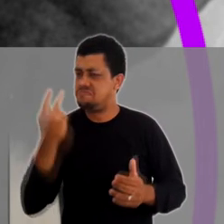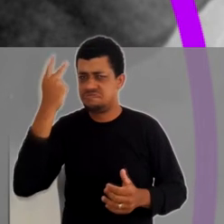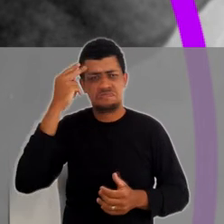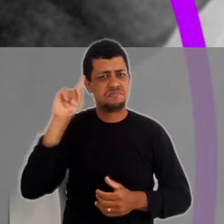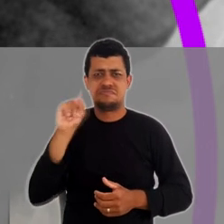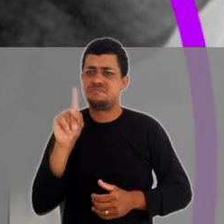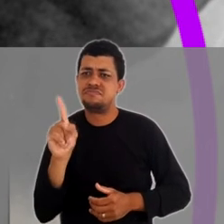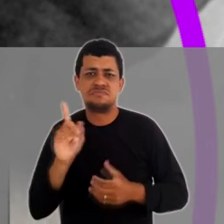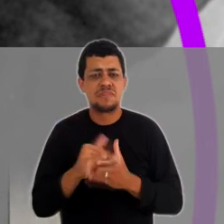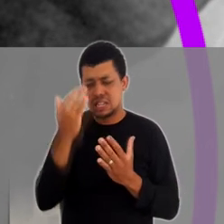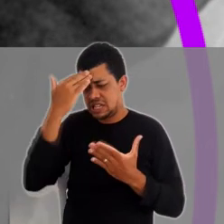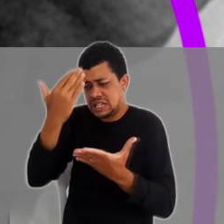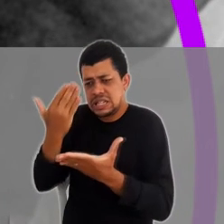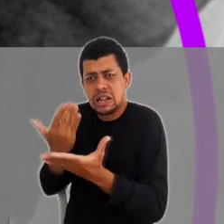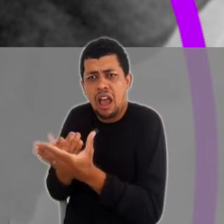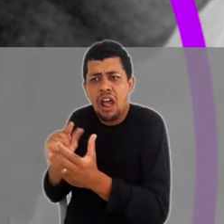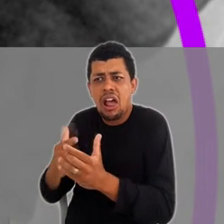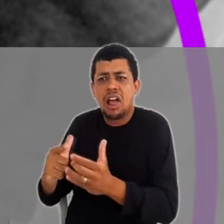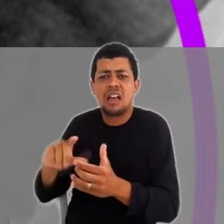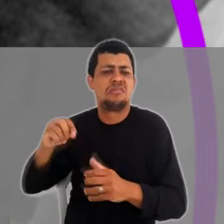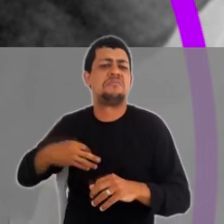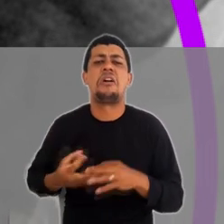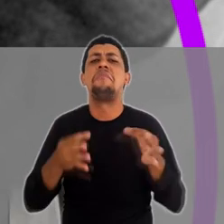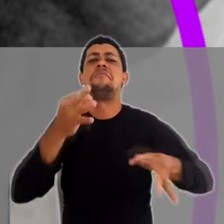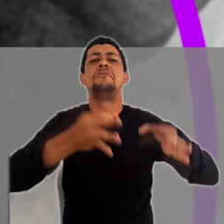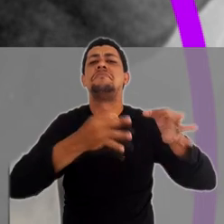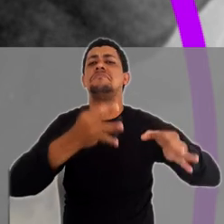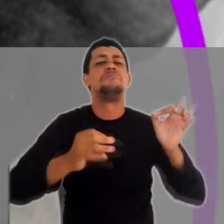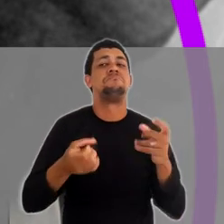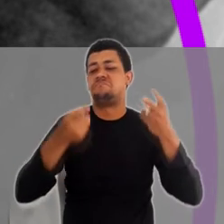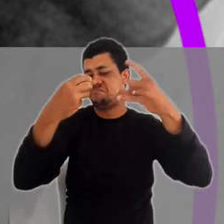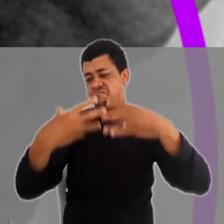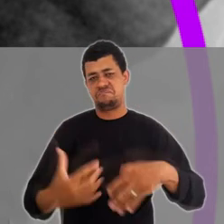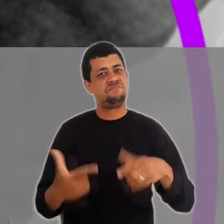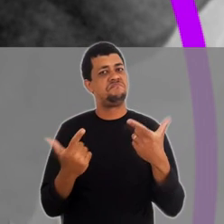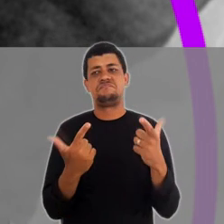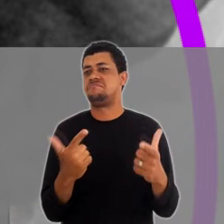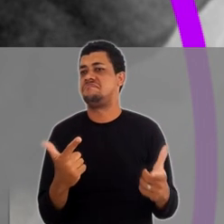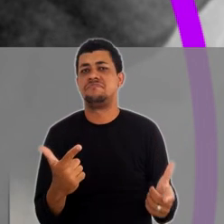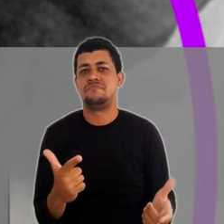Se desumanizar não dá de justificar.